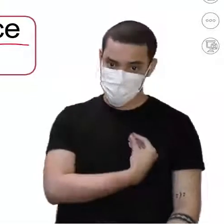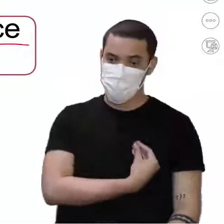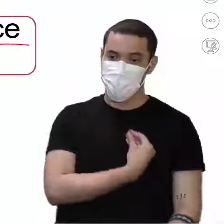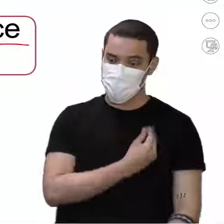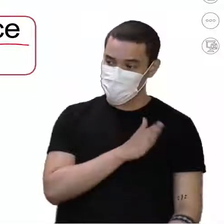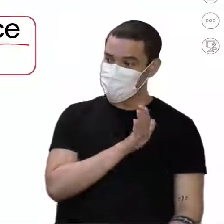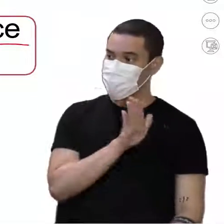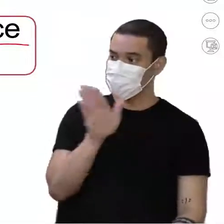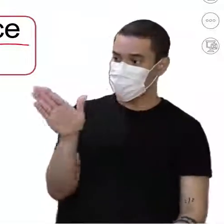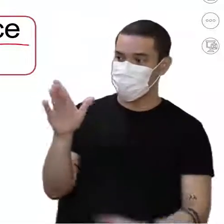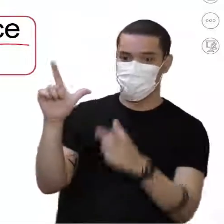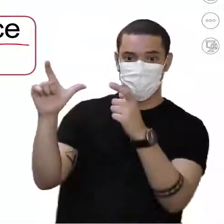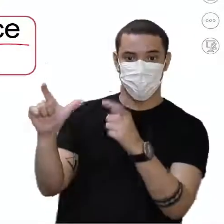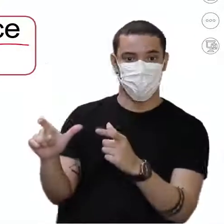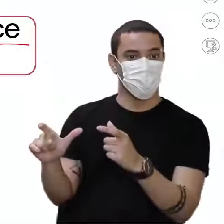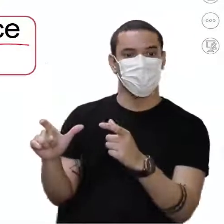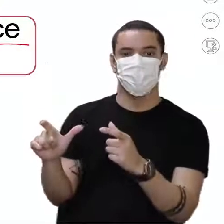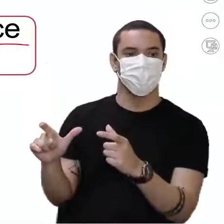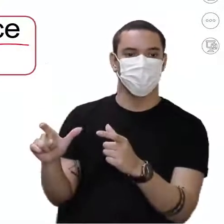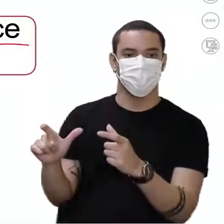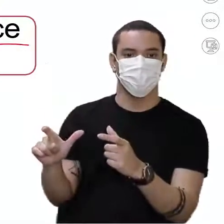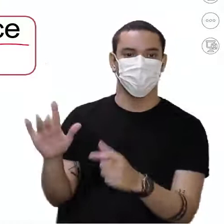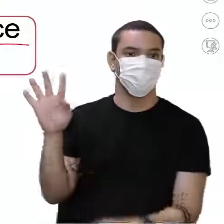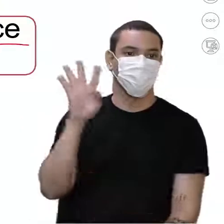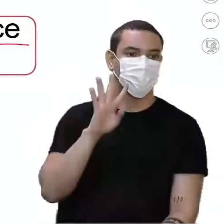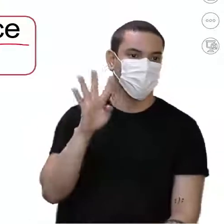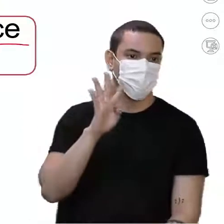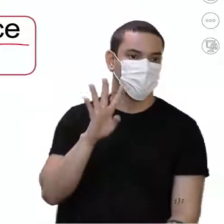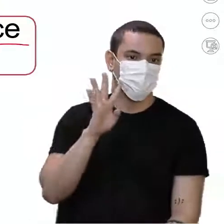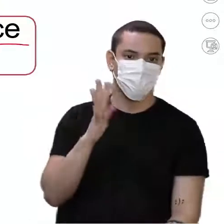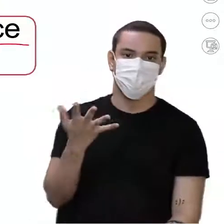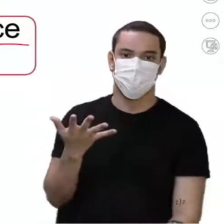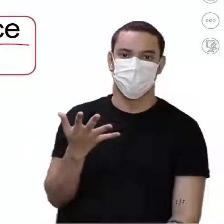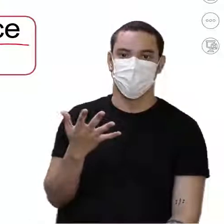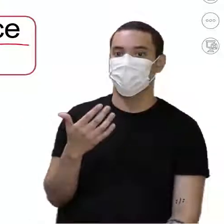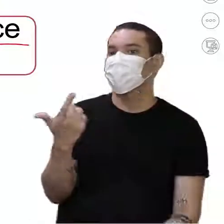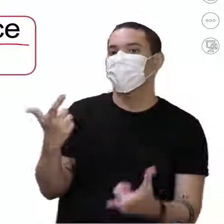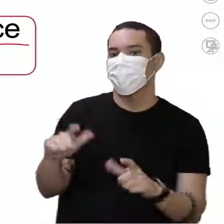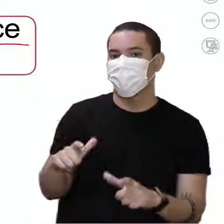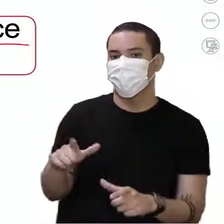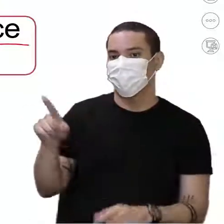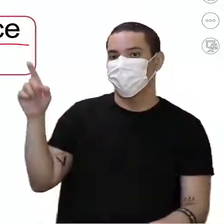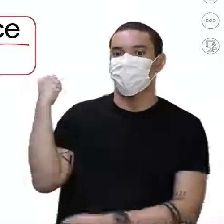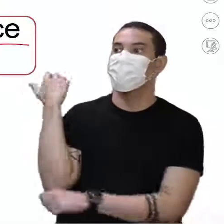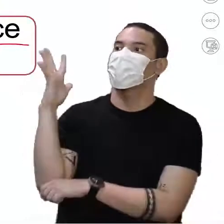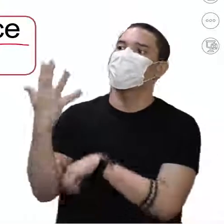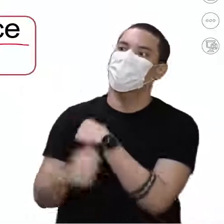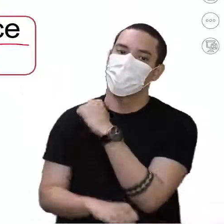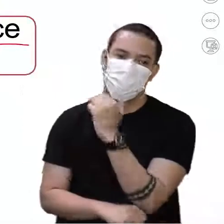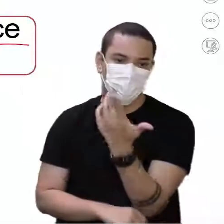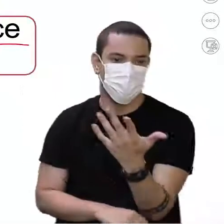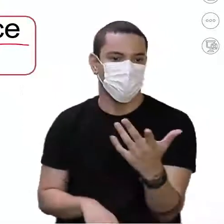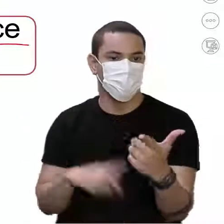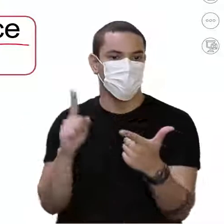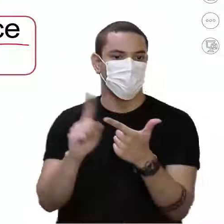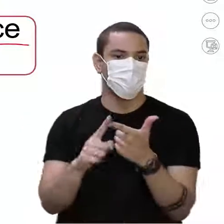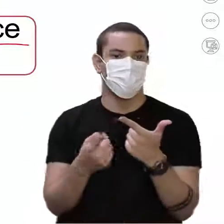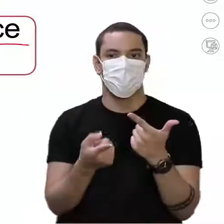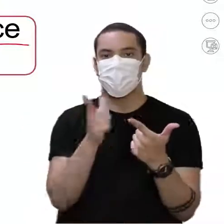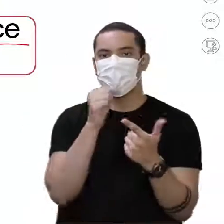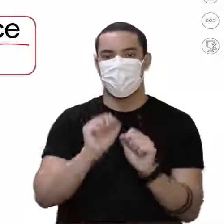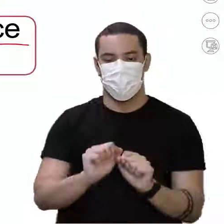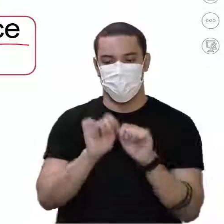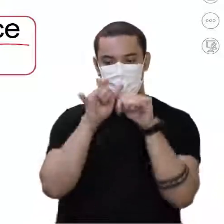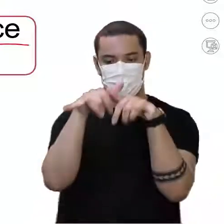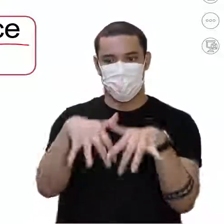to a waterfall, I've been to a jungle, e assim por diante. Ou então, se você quer dizer que